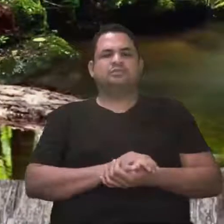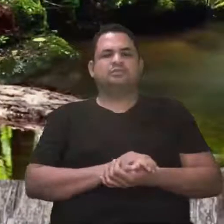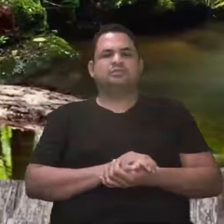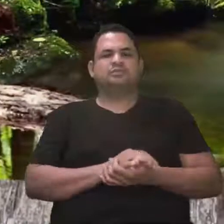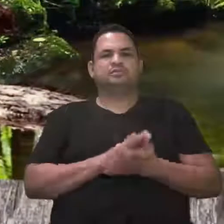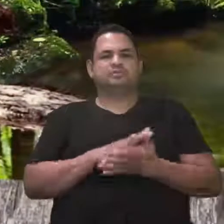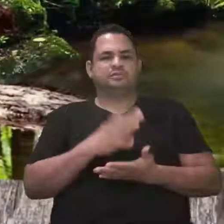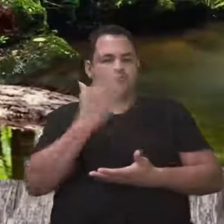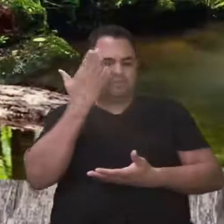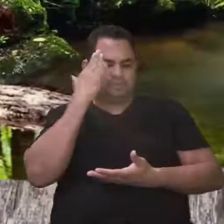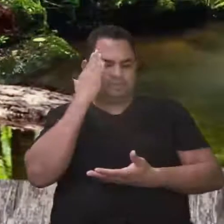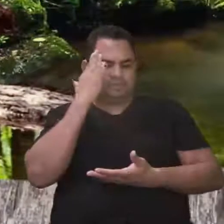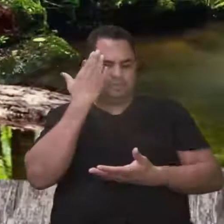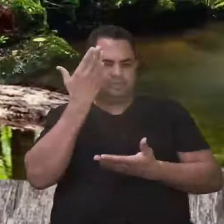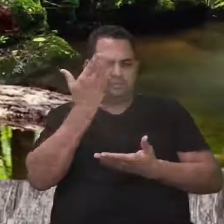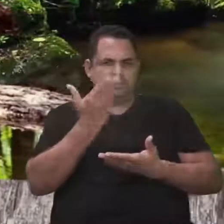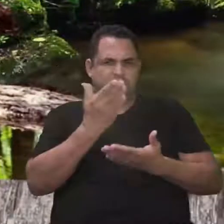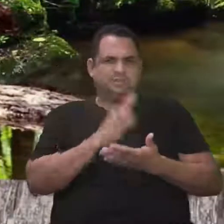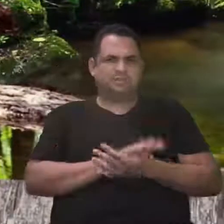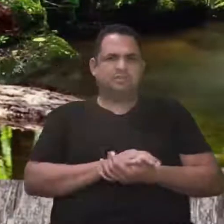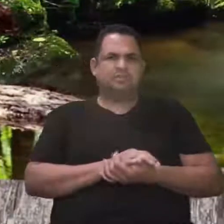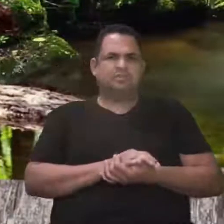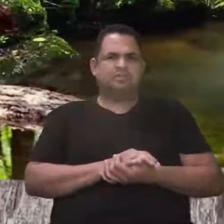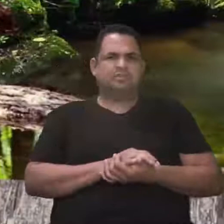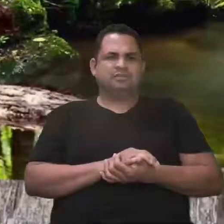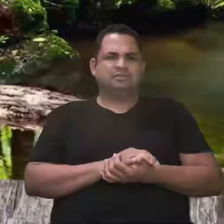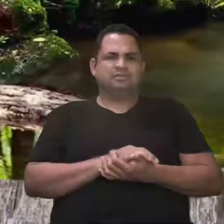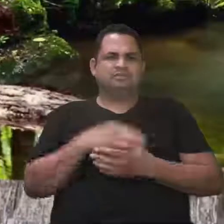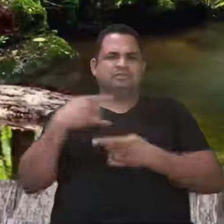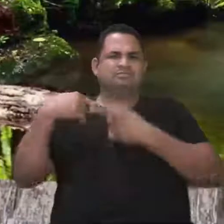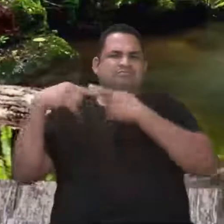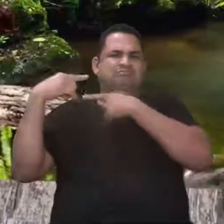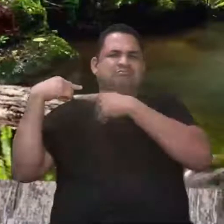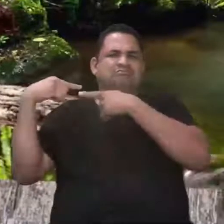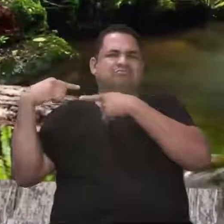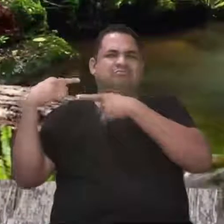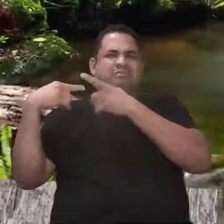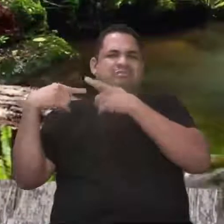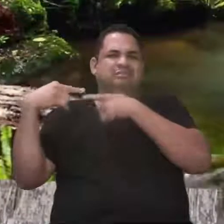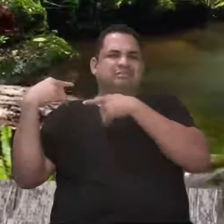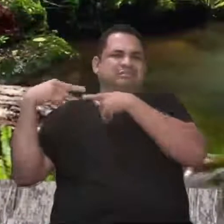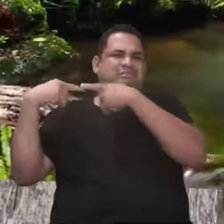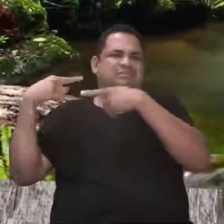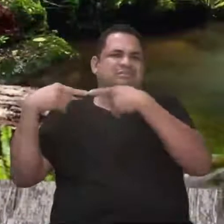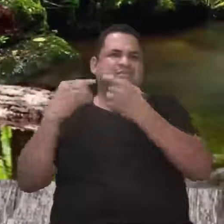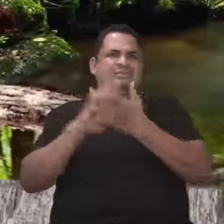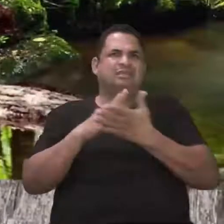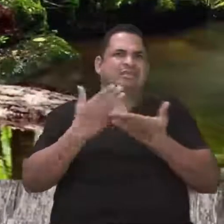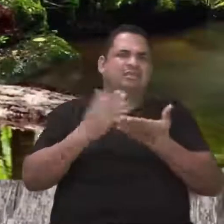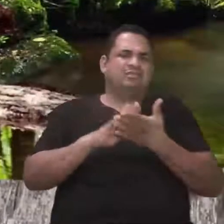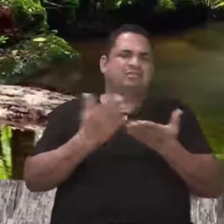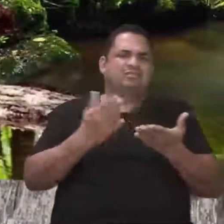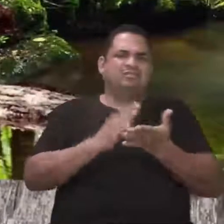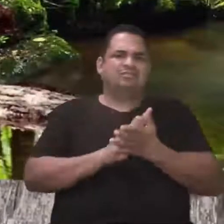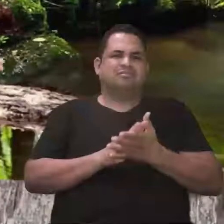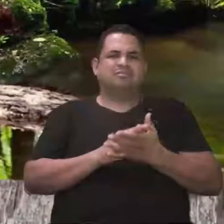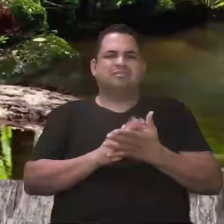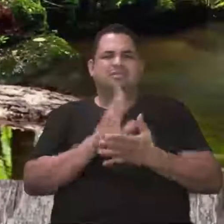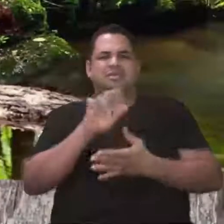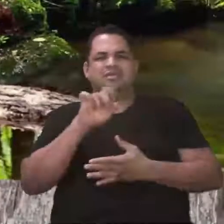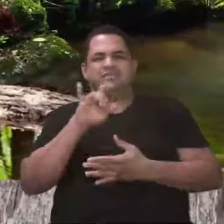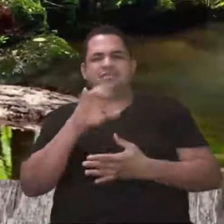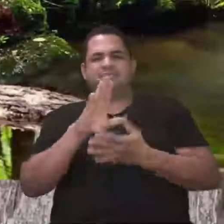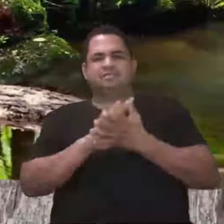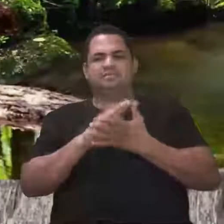Para você compreender um pouquinho nessa questão, descender de um mesmo ancestral, o que significa isso? Irradiação